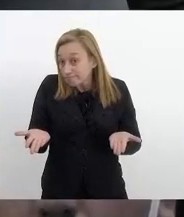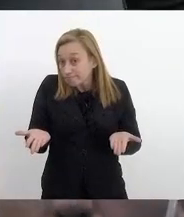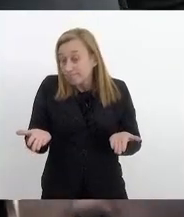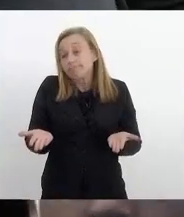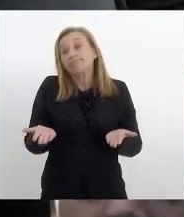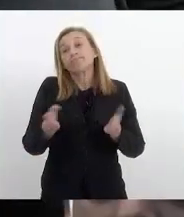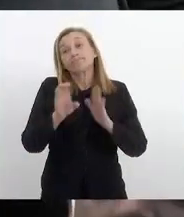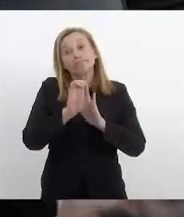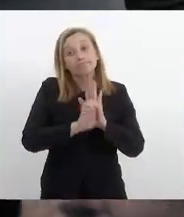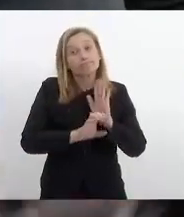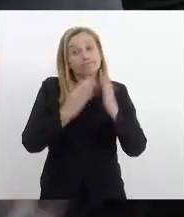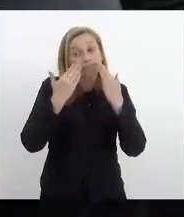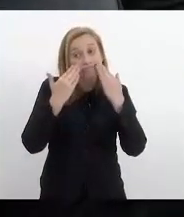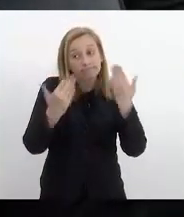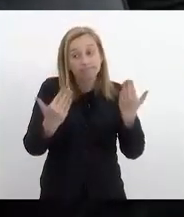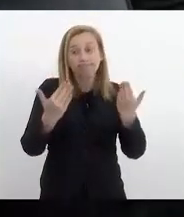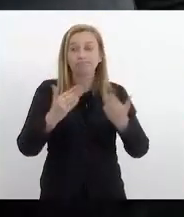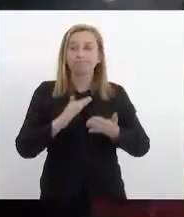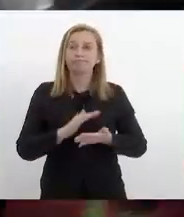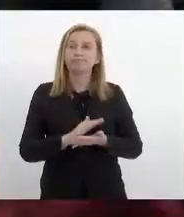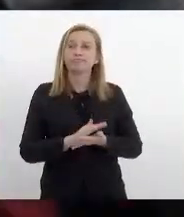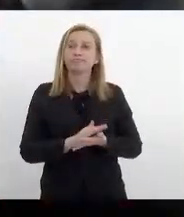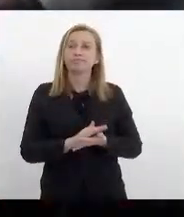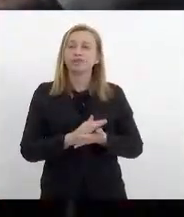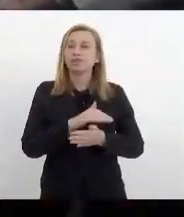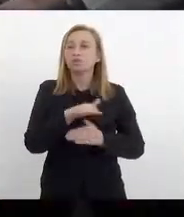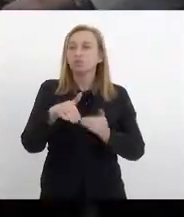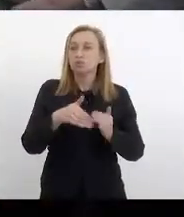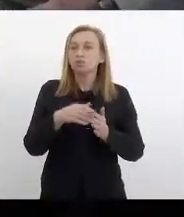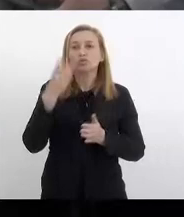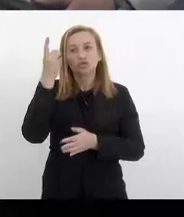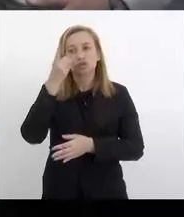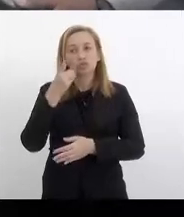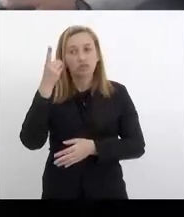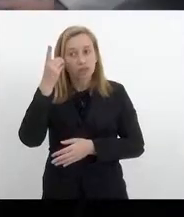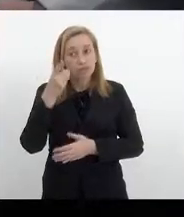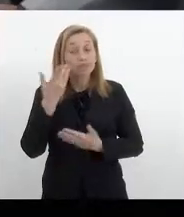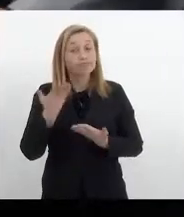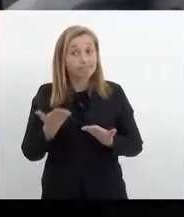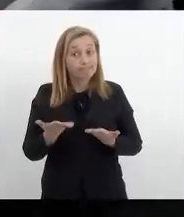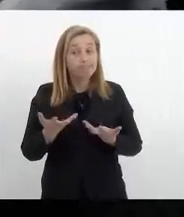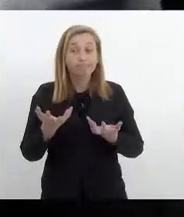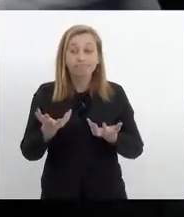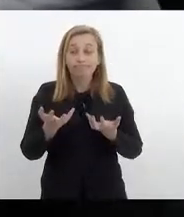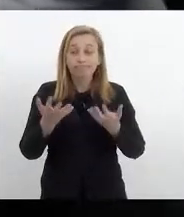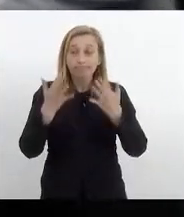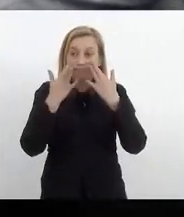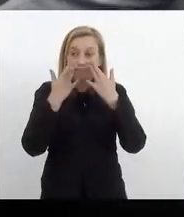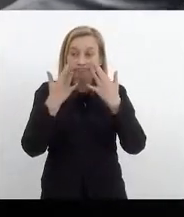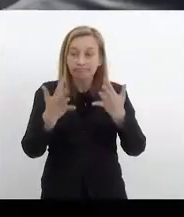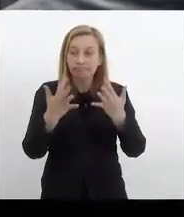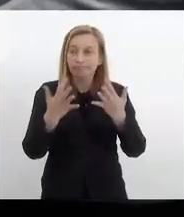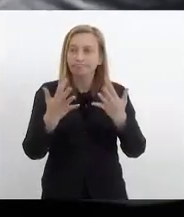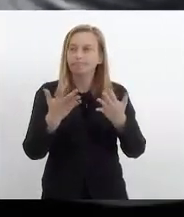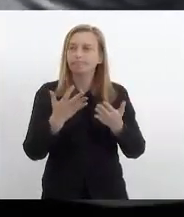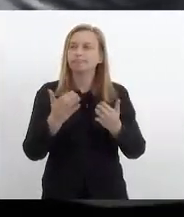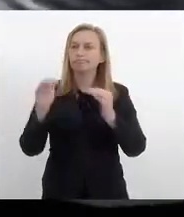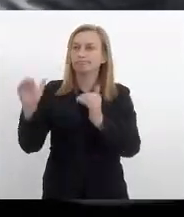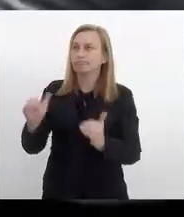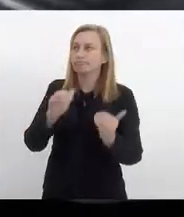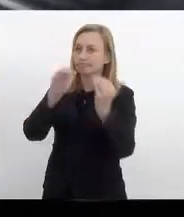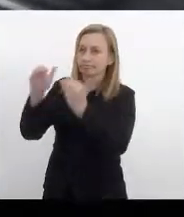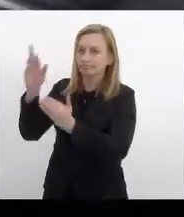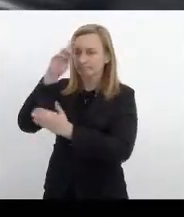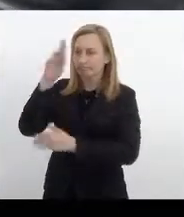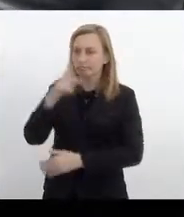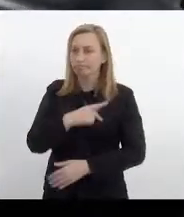foram apresentadas pelos parlamentares. Eu queria chamar uma atenção a Vossa Excelência, que se